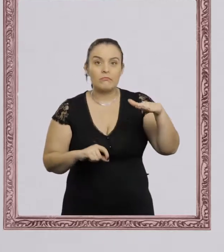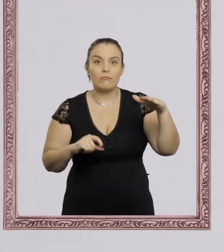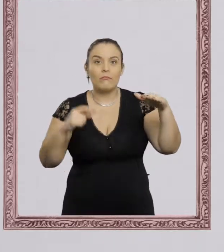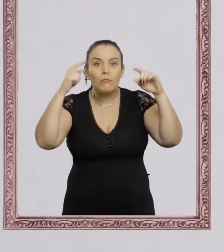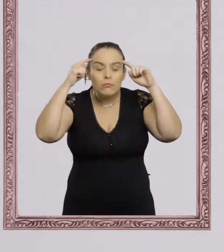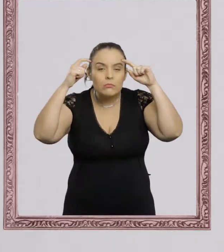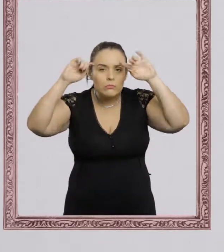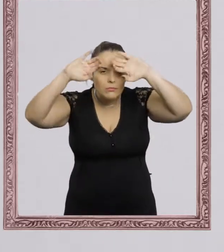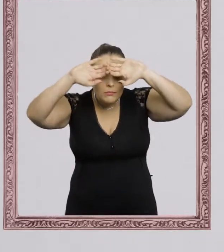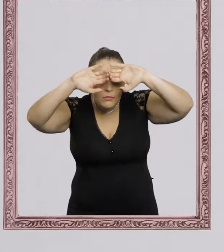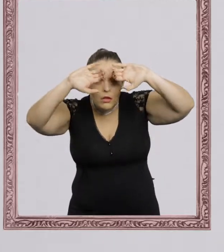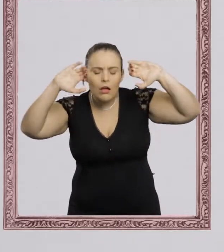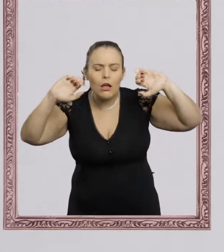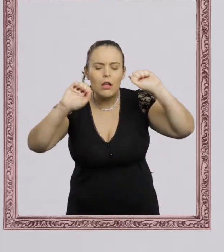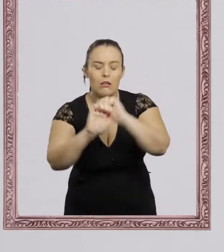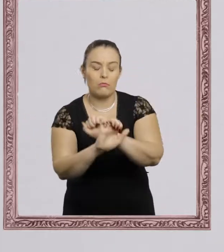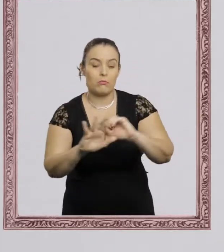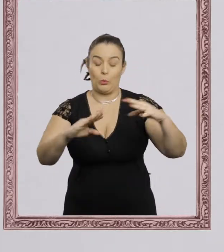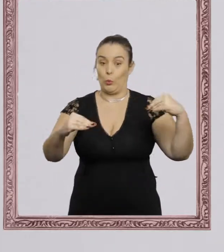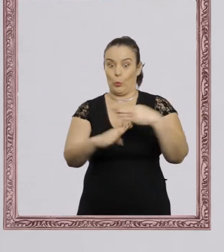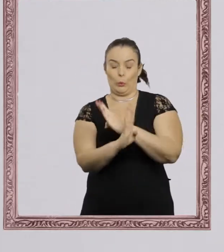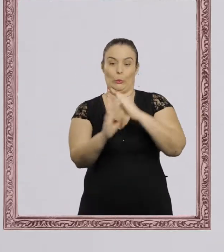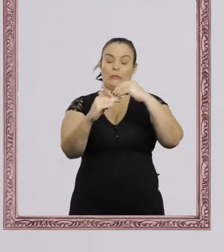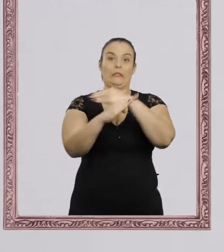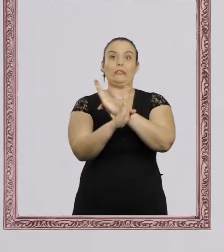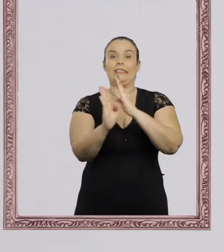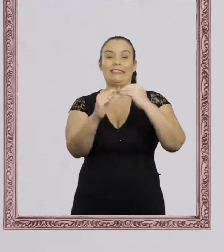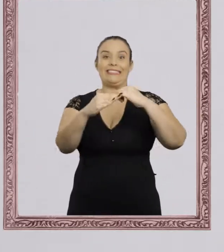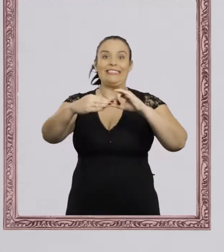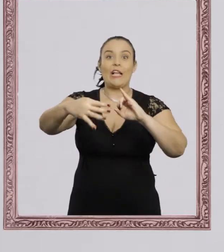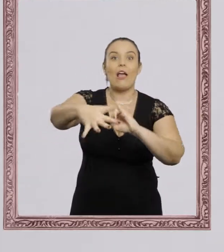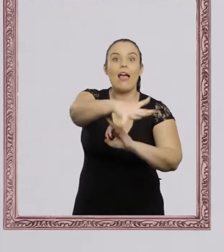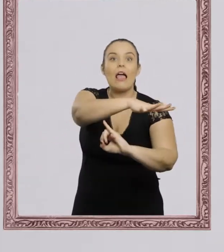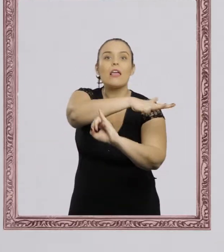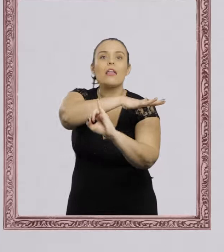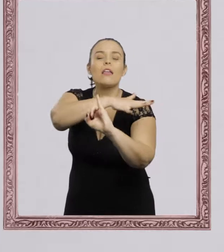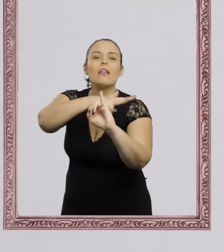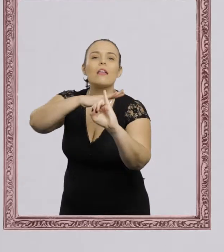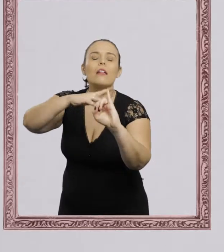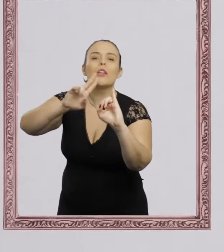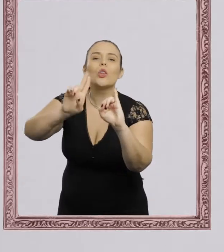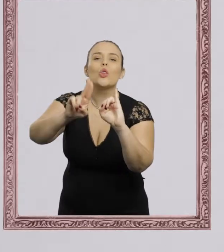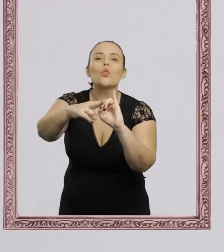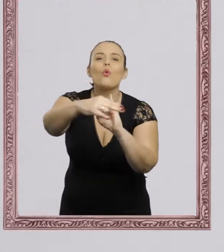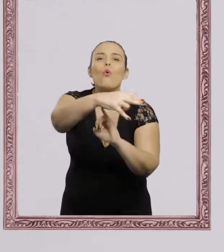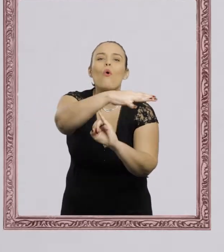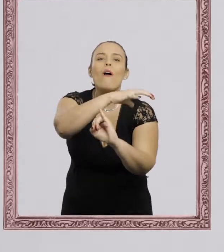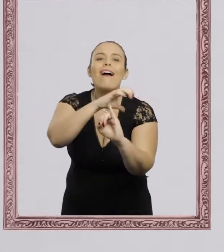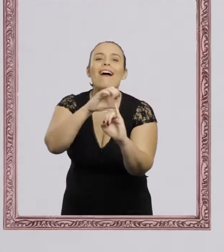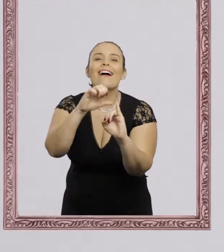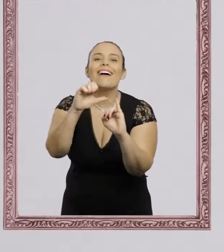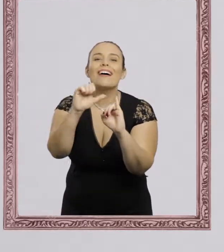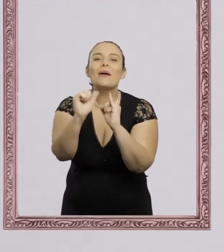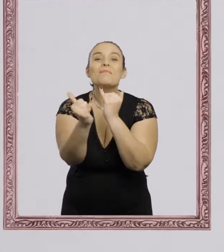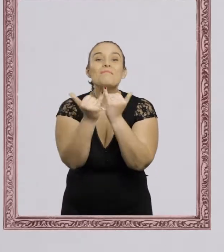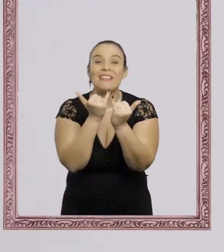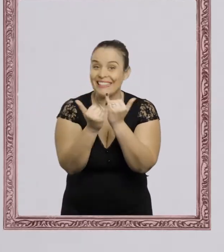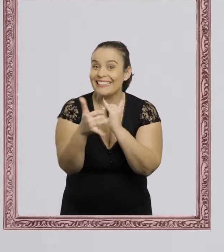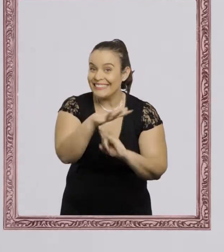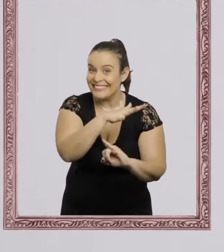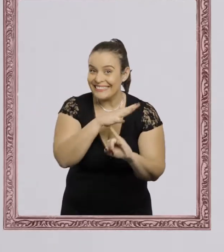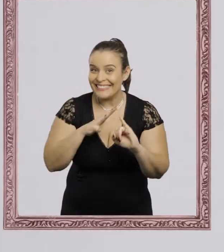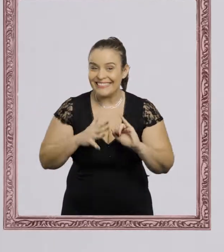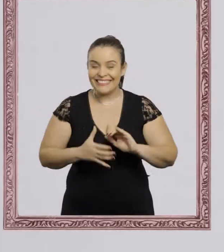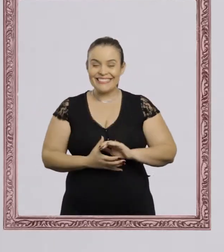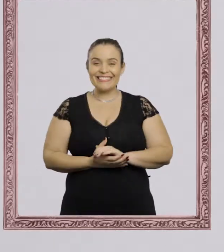de uma criança tem linhas zigue-zague. São parecidas com as estradas de uma ilha. A Terra do Nunca é